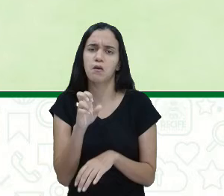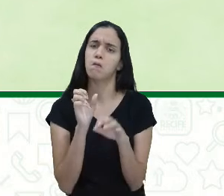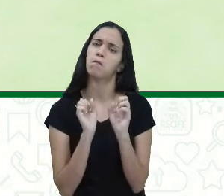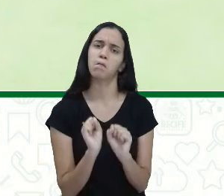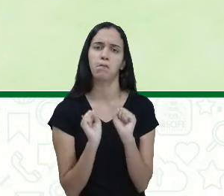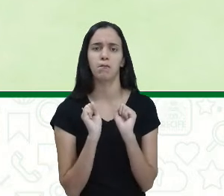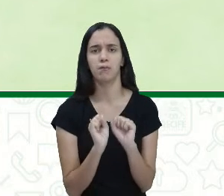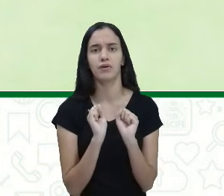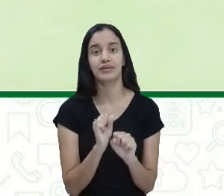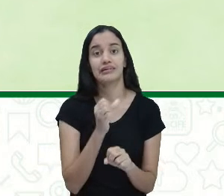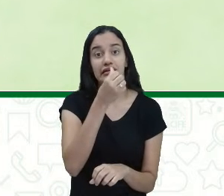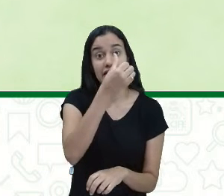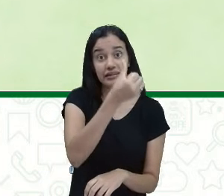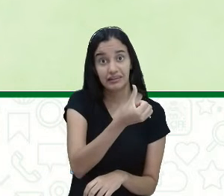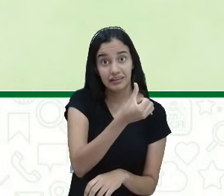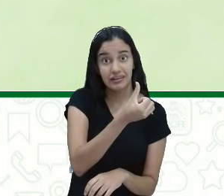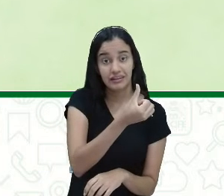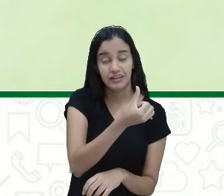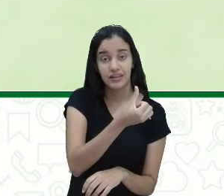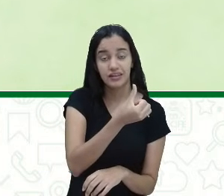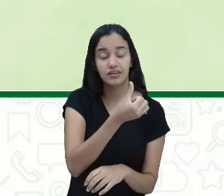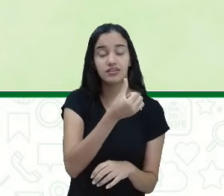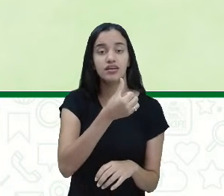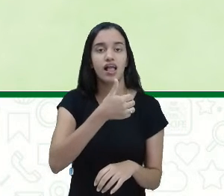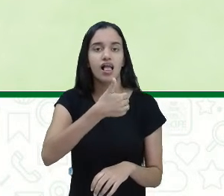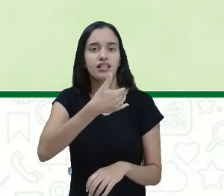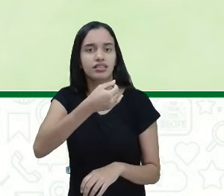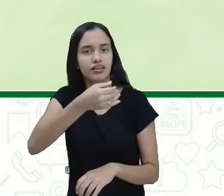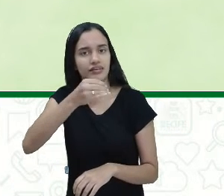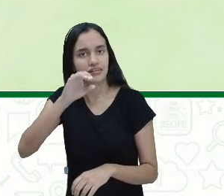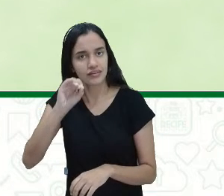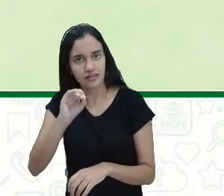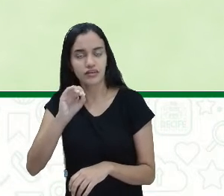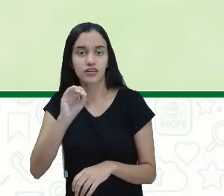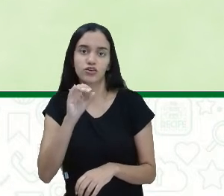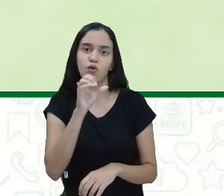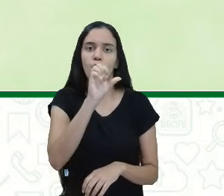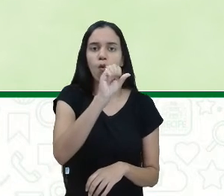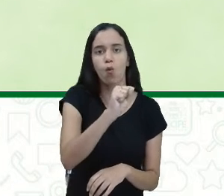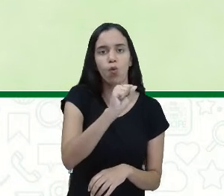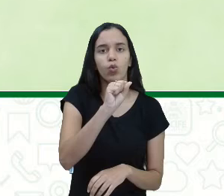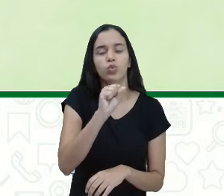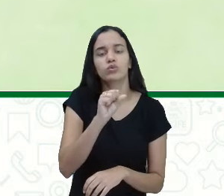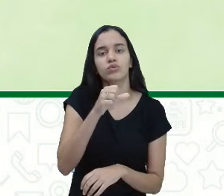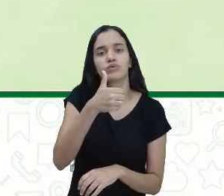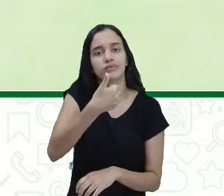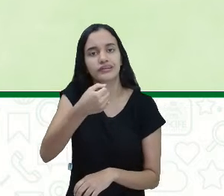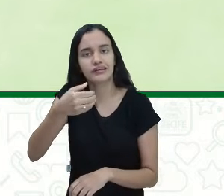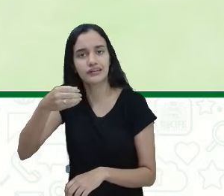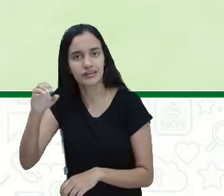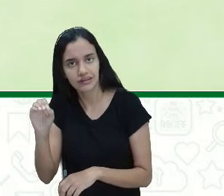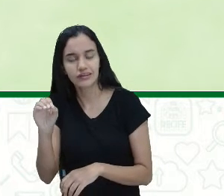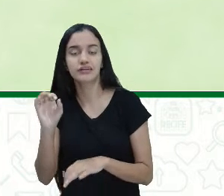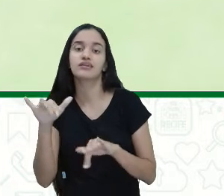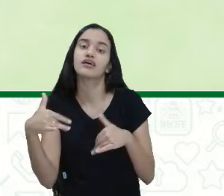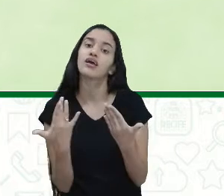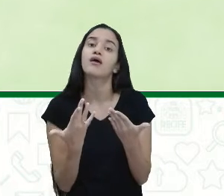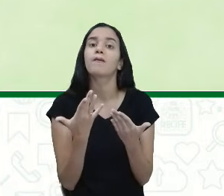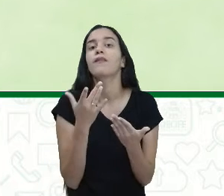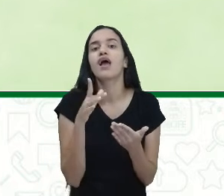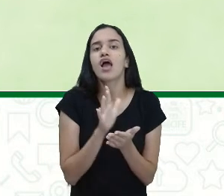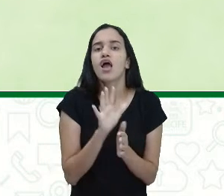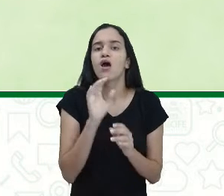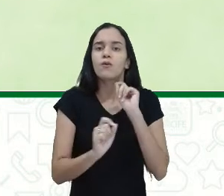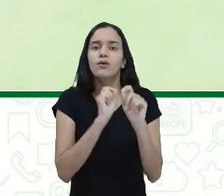Pode ser 6 de 100, né, 8 de 10 e 5 de 1. Porque essa é